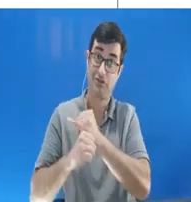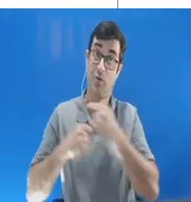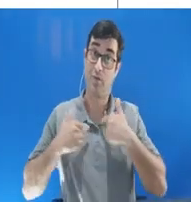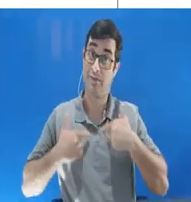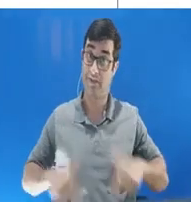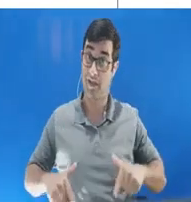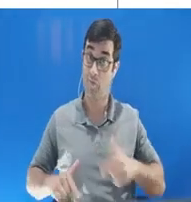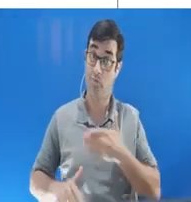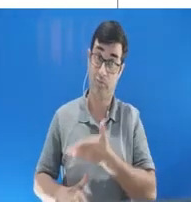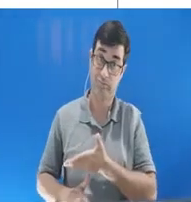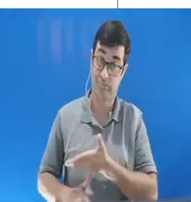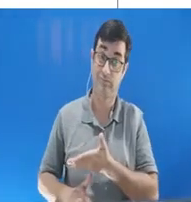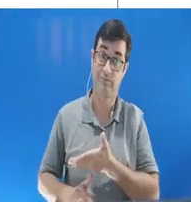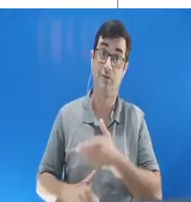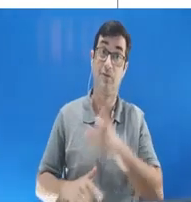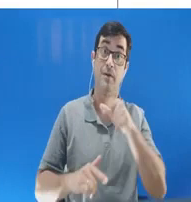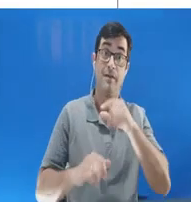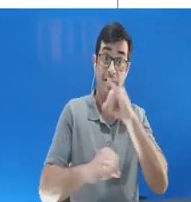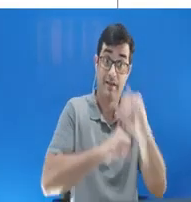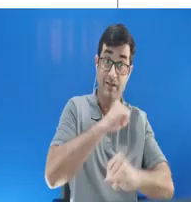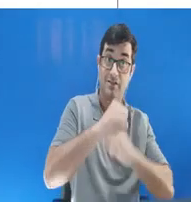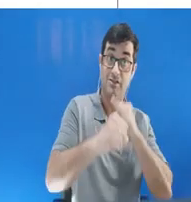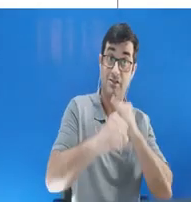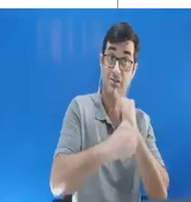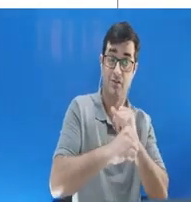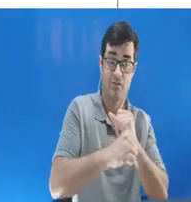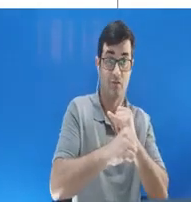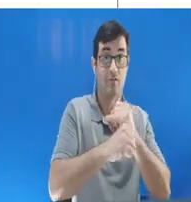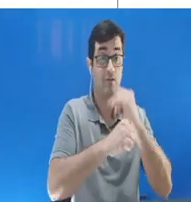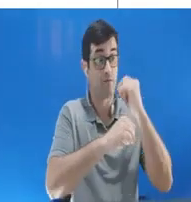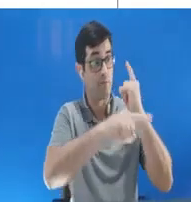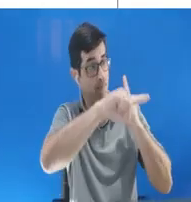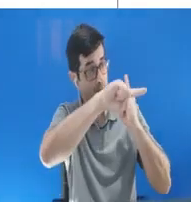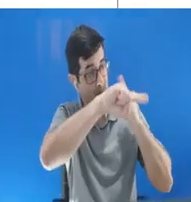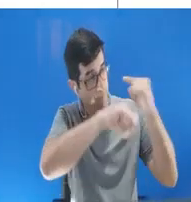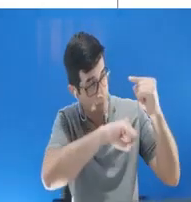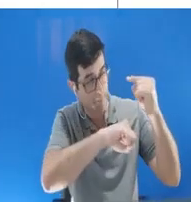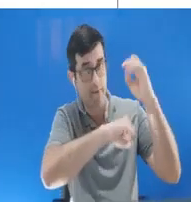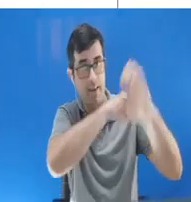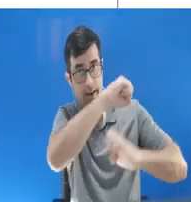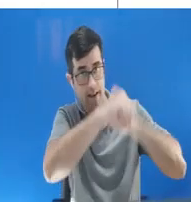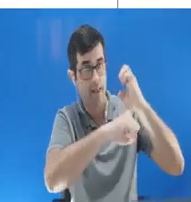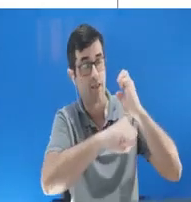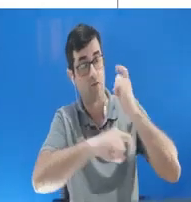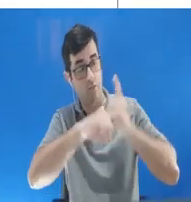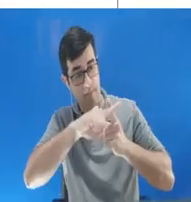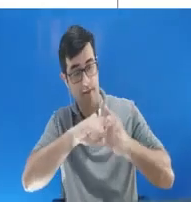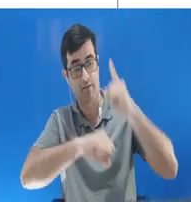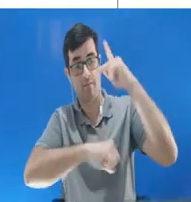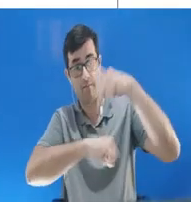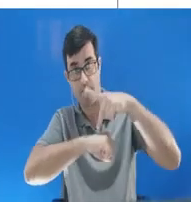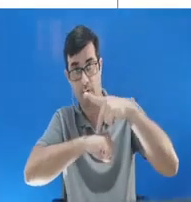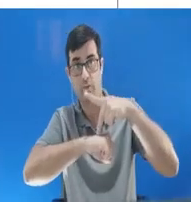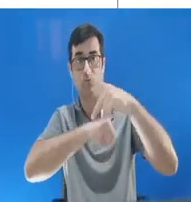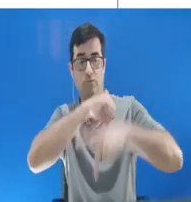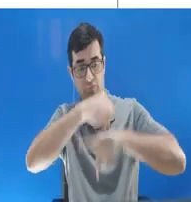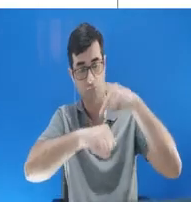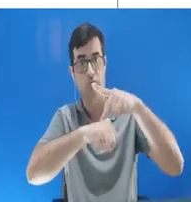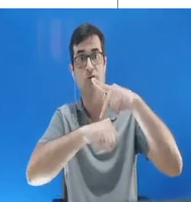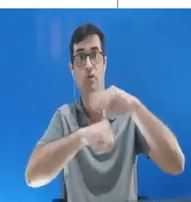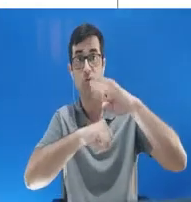da eletrosfera é exatamente igual ao número de prótons dentro do núcleo. Então,